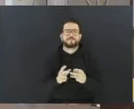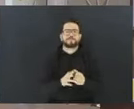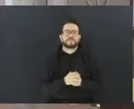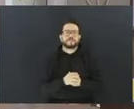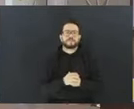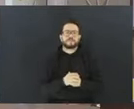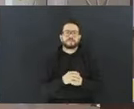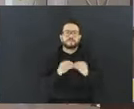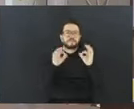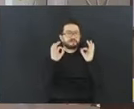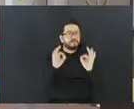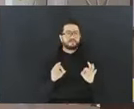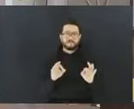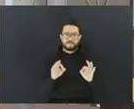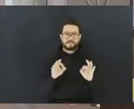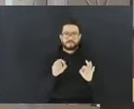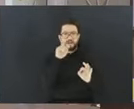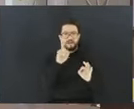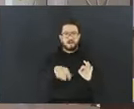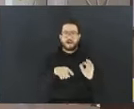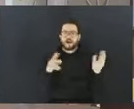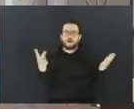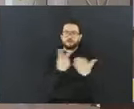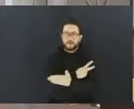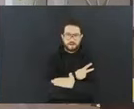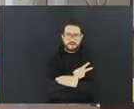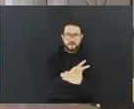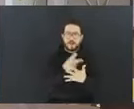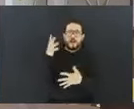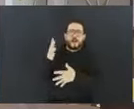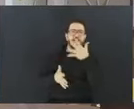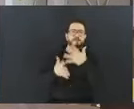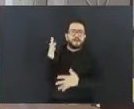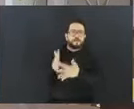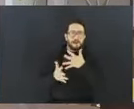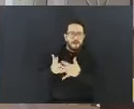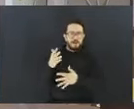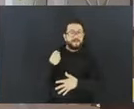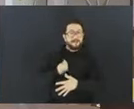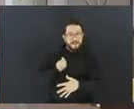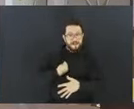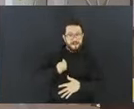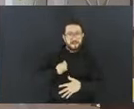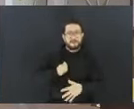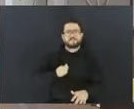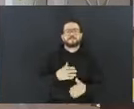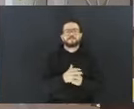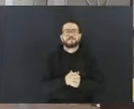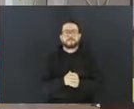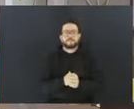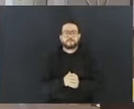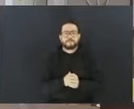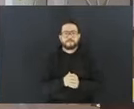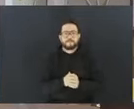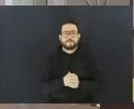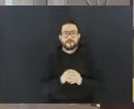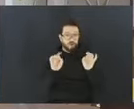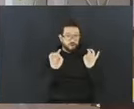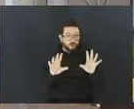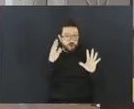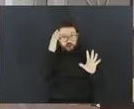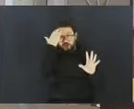solicitações relacionadas à perturbação do sossego. Infelizmente, essa problemática tem sido constatada em Curitiba, não somente aqui, mas em